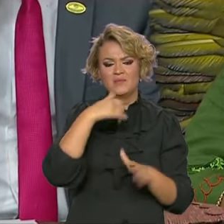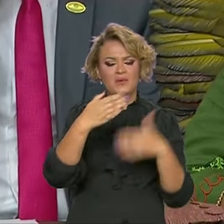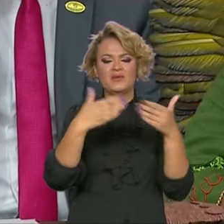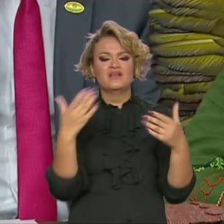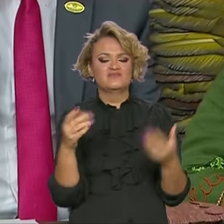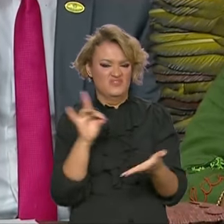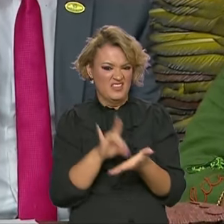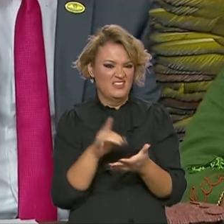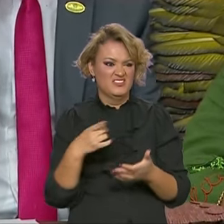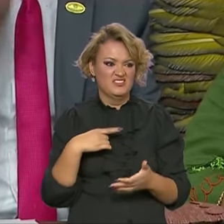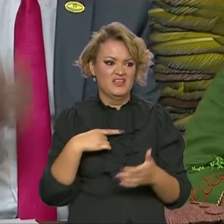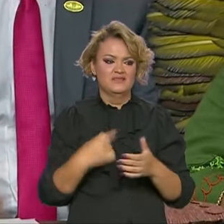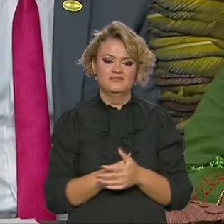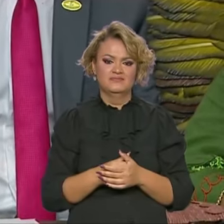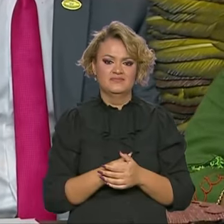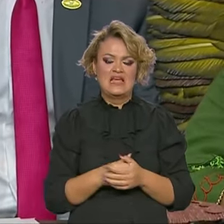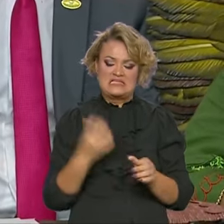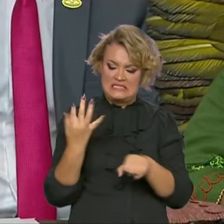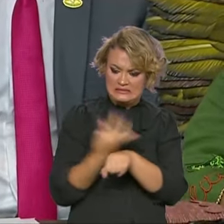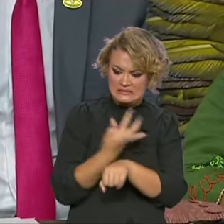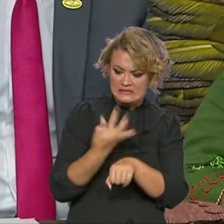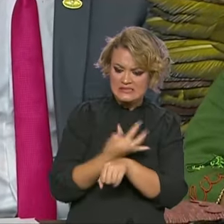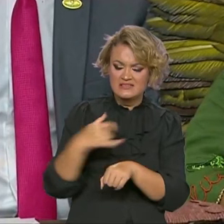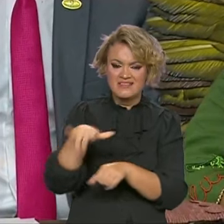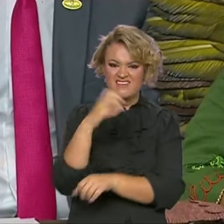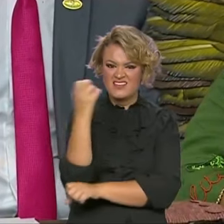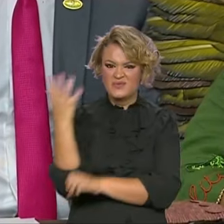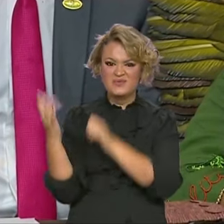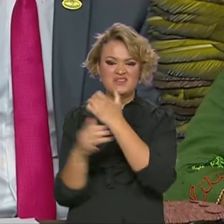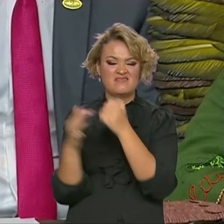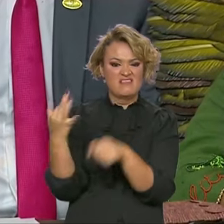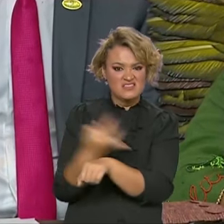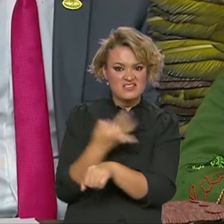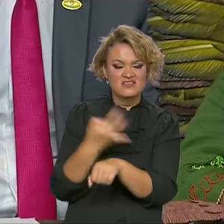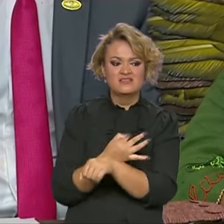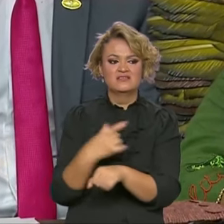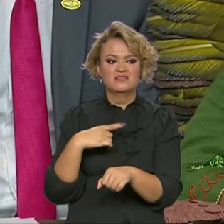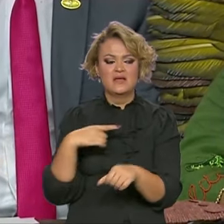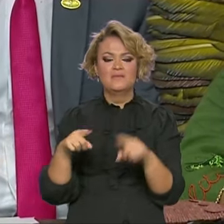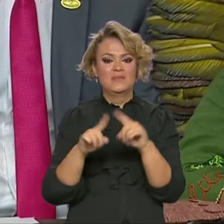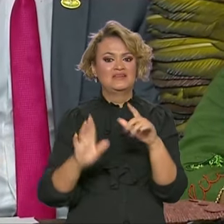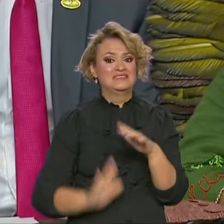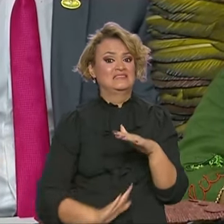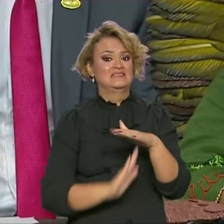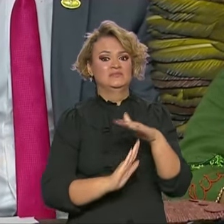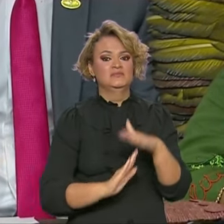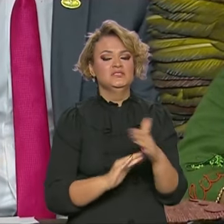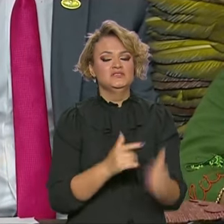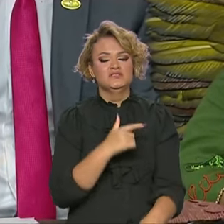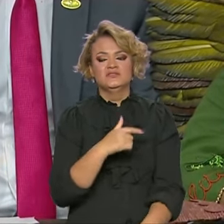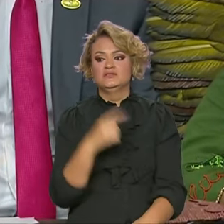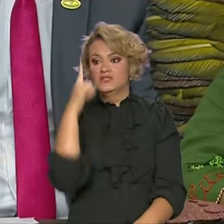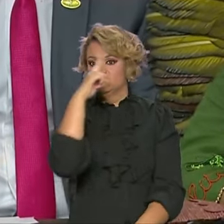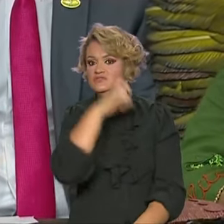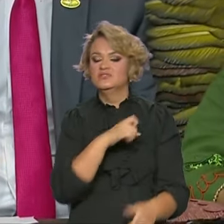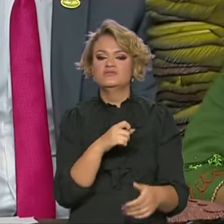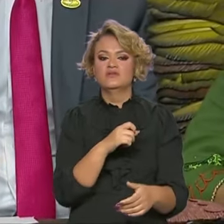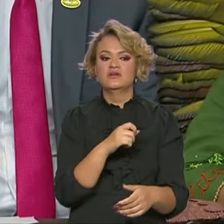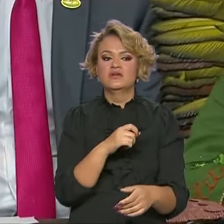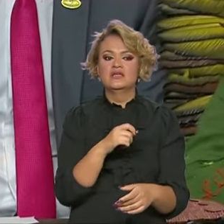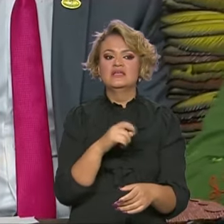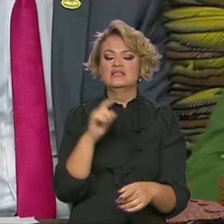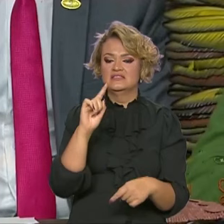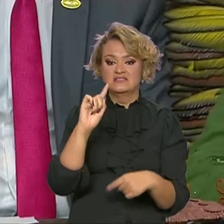progresso. A resiliência da natureza já mostra limites, cuja transposição terá